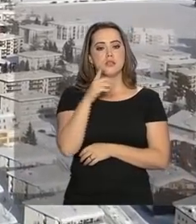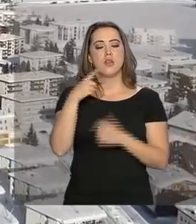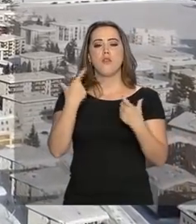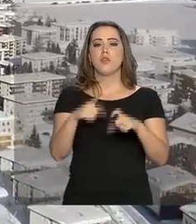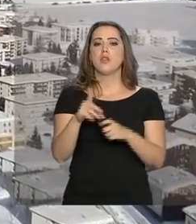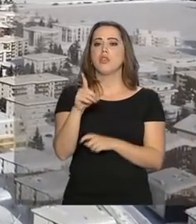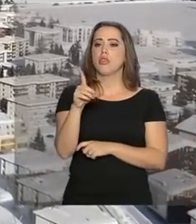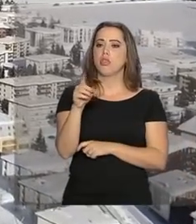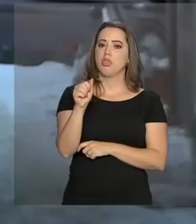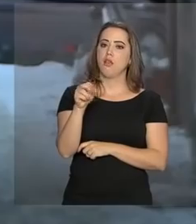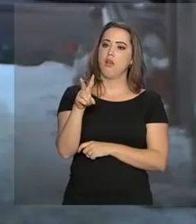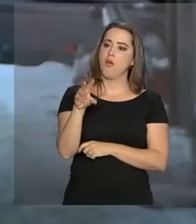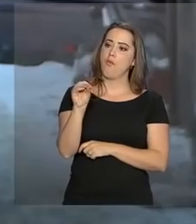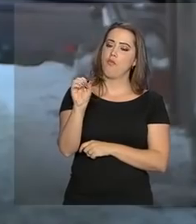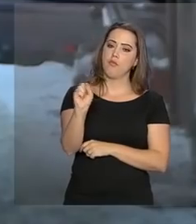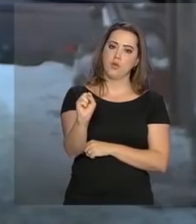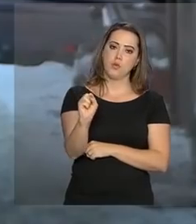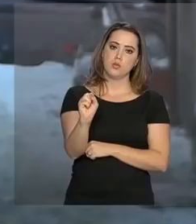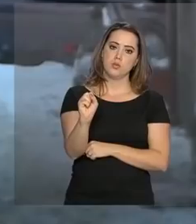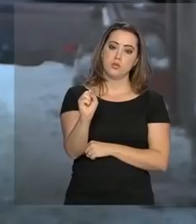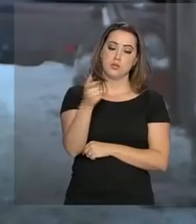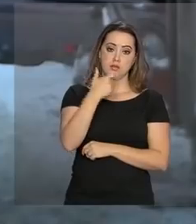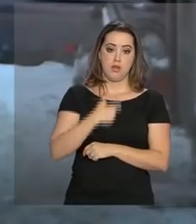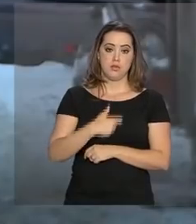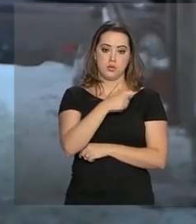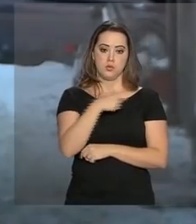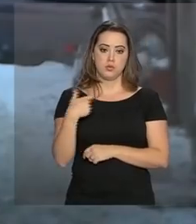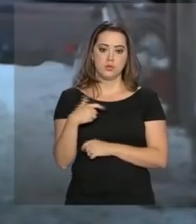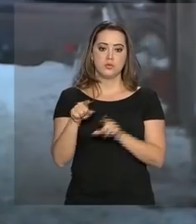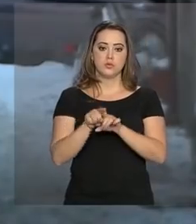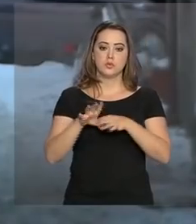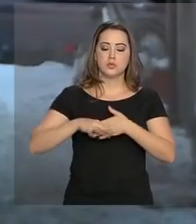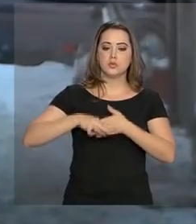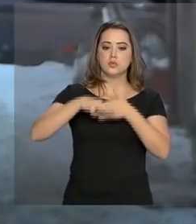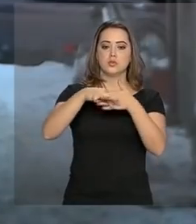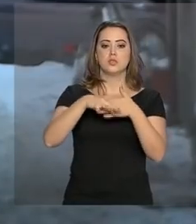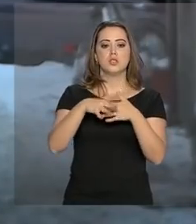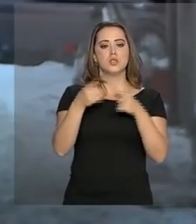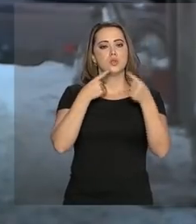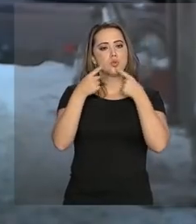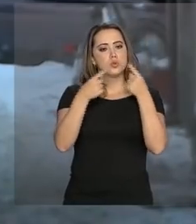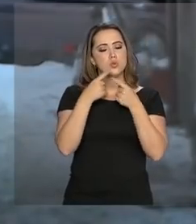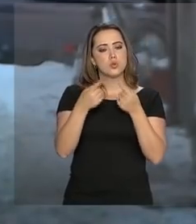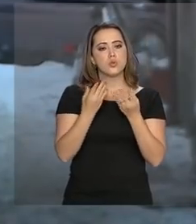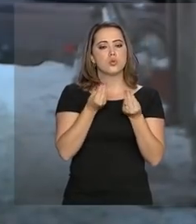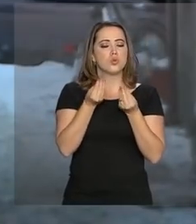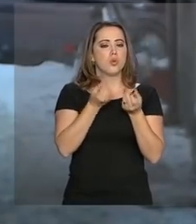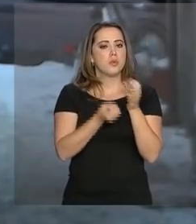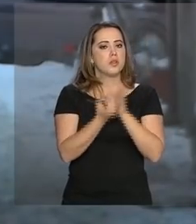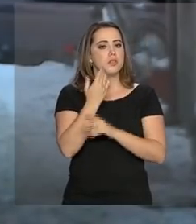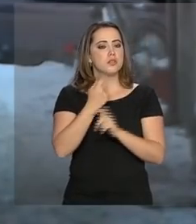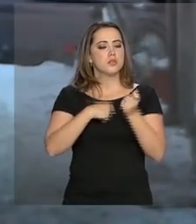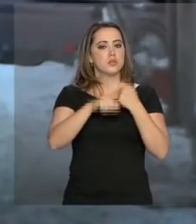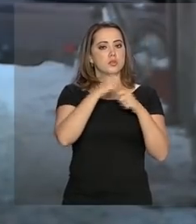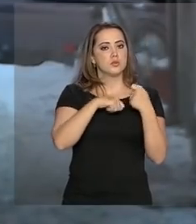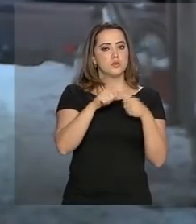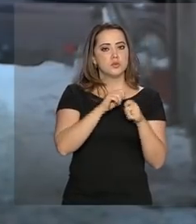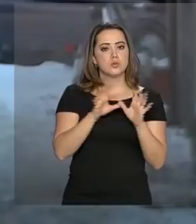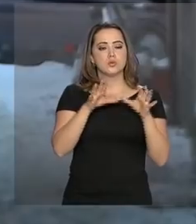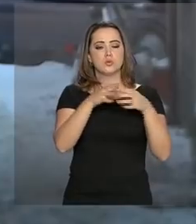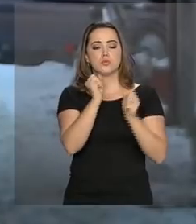Davos, na Suíça. Nele, líderes mundiais discutem a construção de uma agenda econômica global, regional